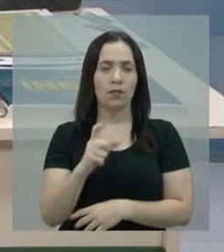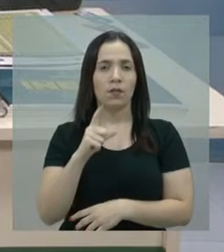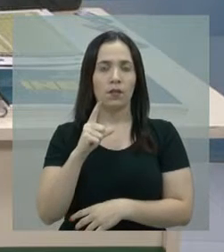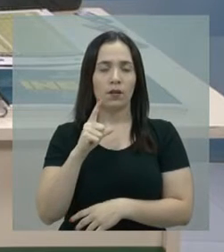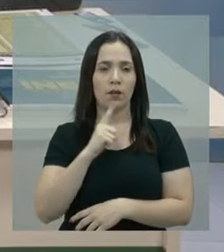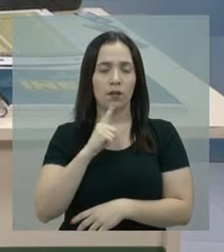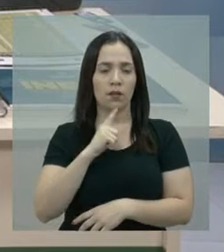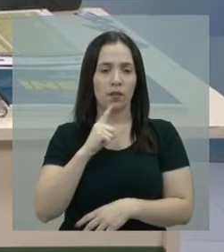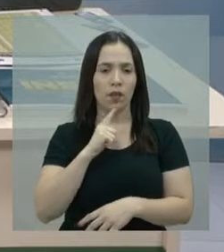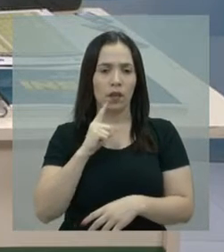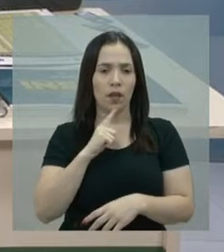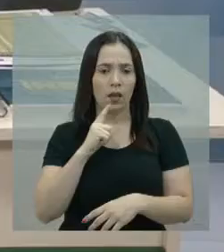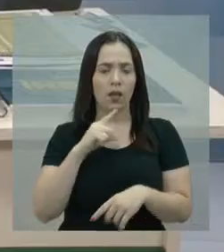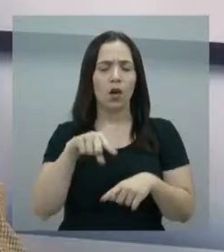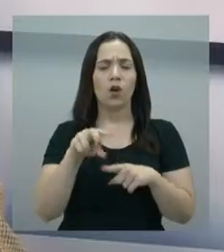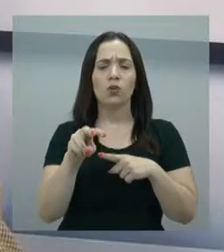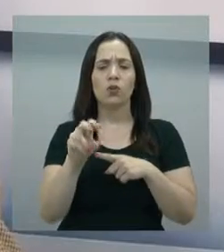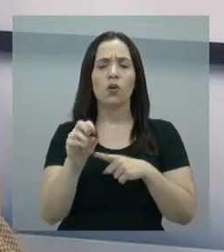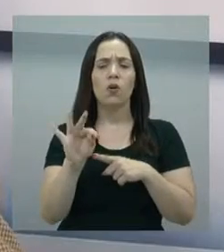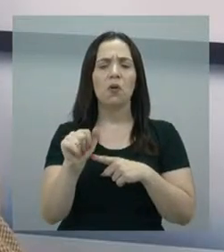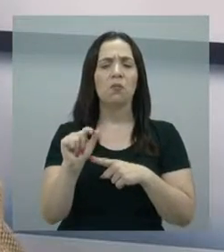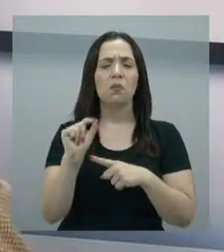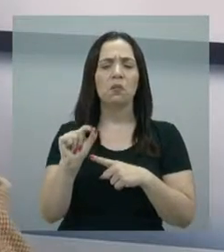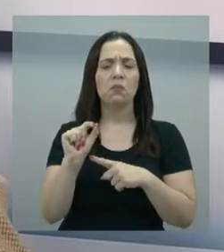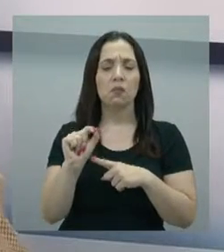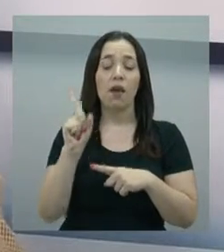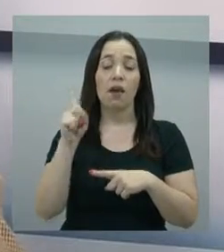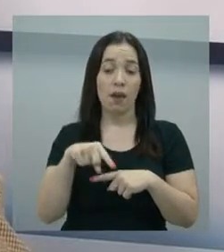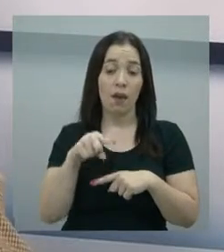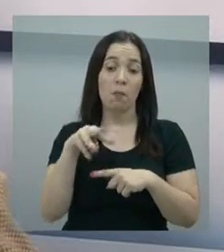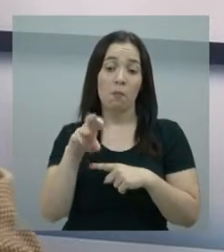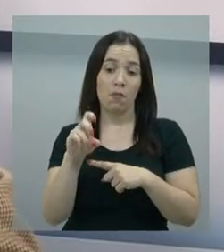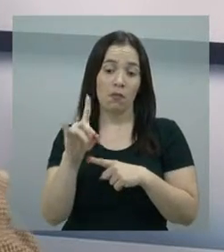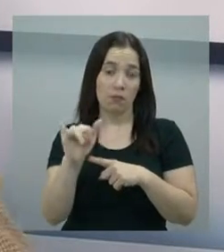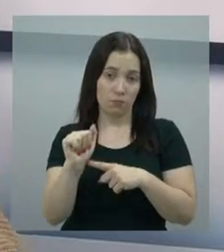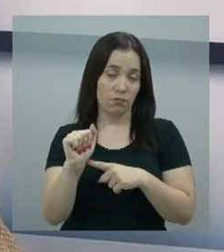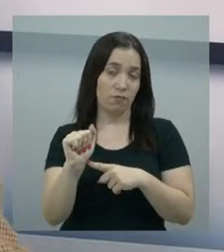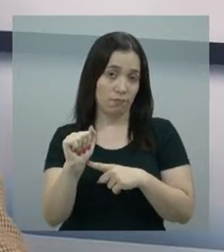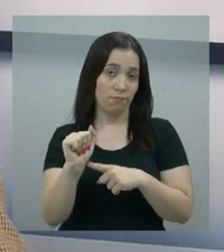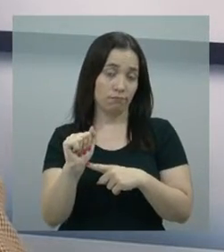essa a nota de corte, no caso? Não, aí é a média. Aqui é a média,